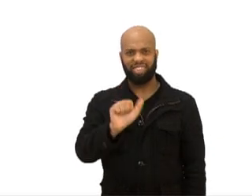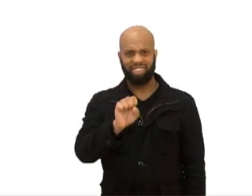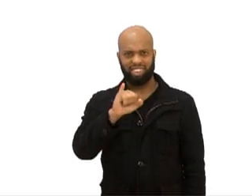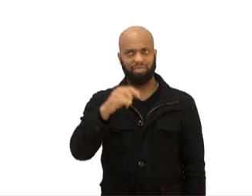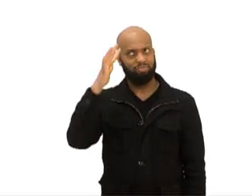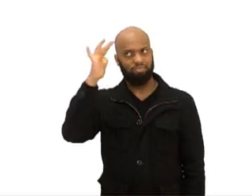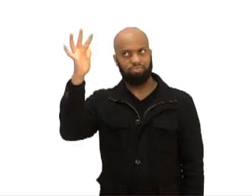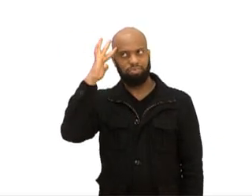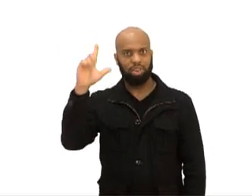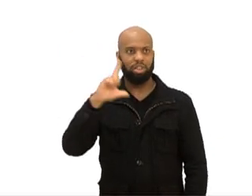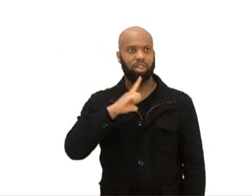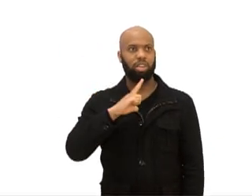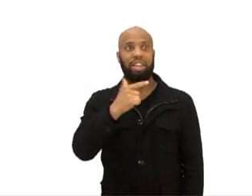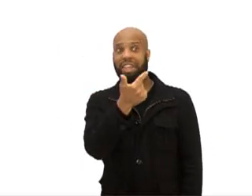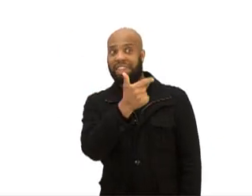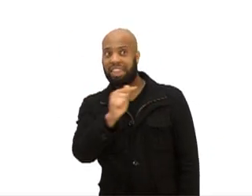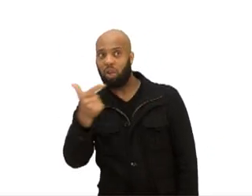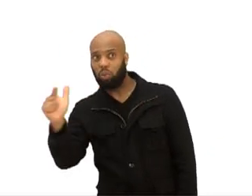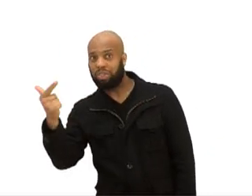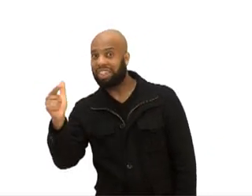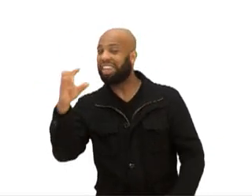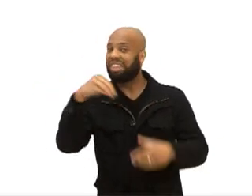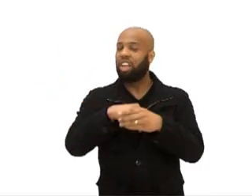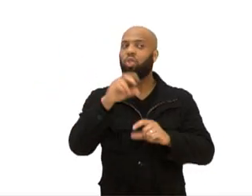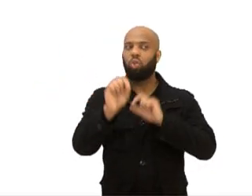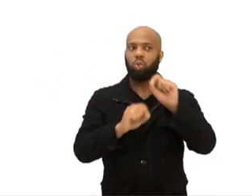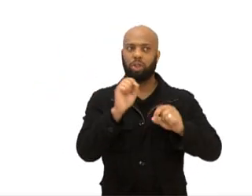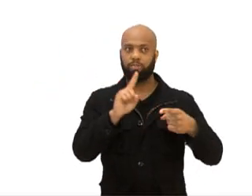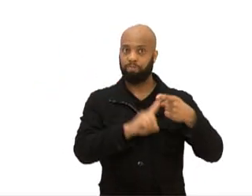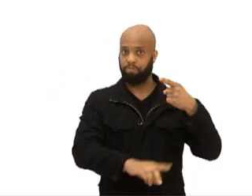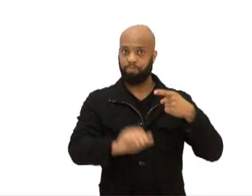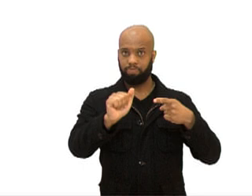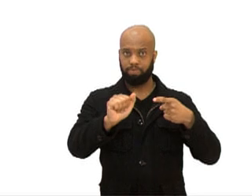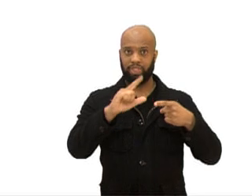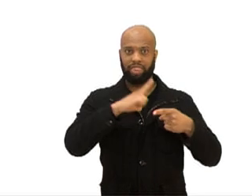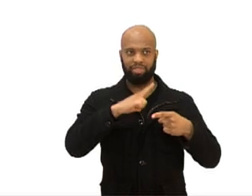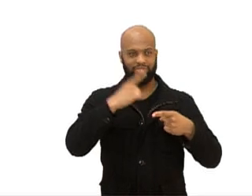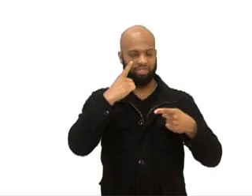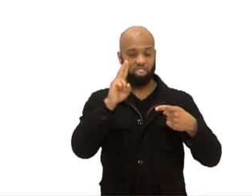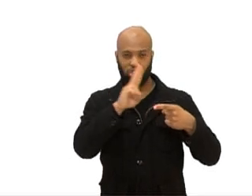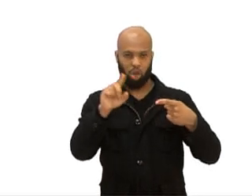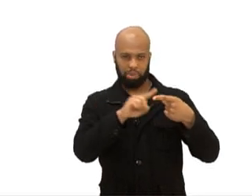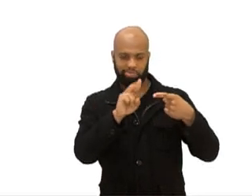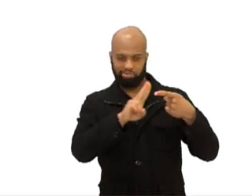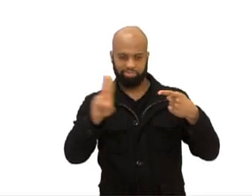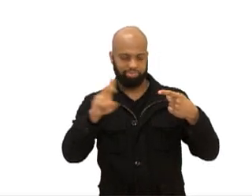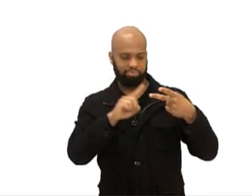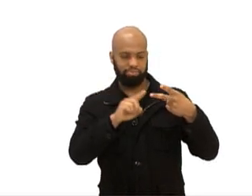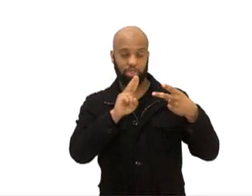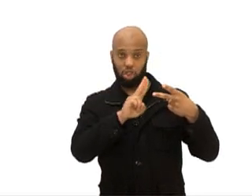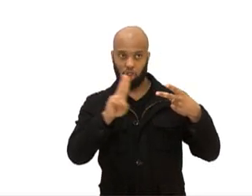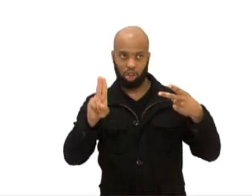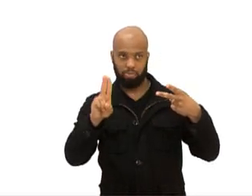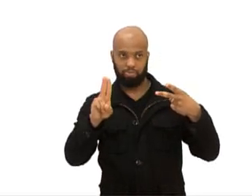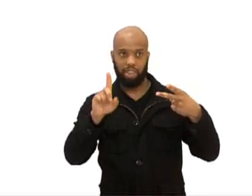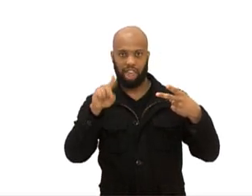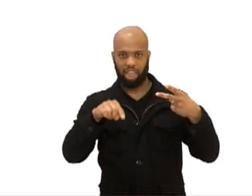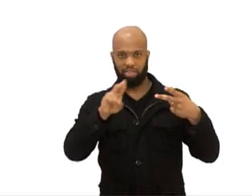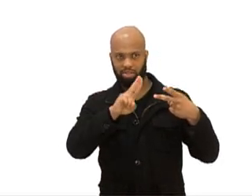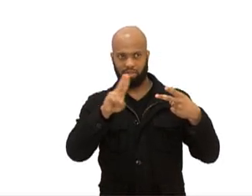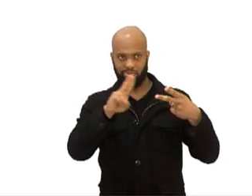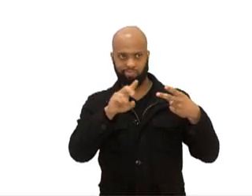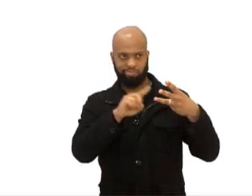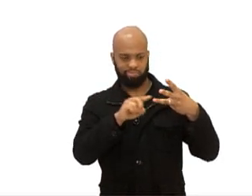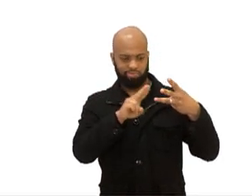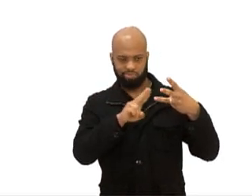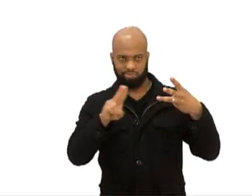está presente na obra. Ó, não está. Letra A, Alice no País das Maravilhas. Letra B, Incidente